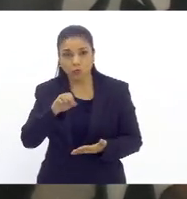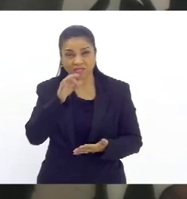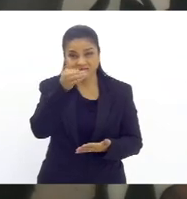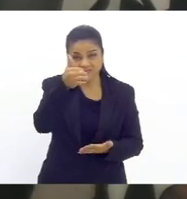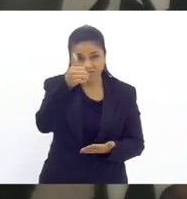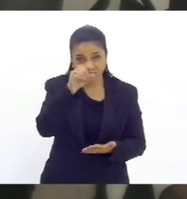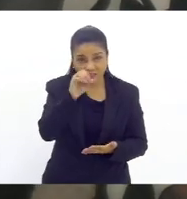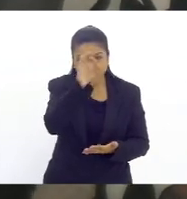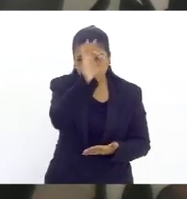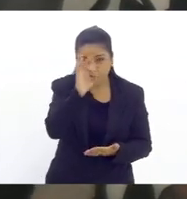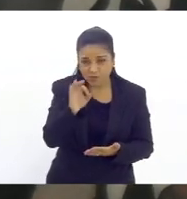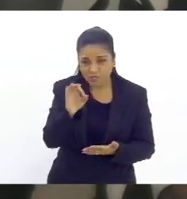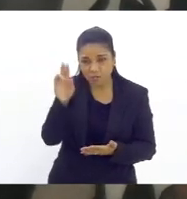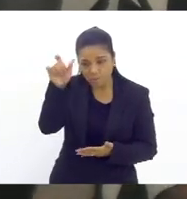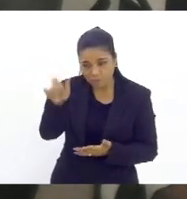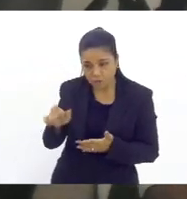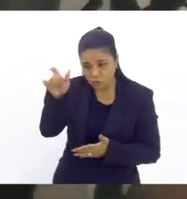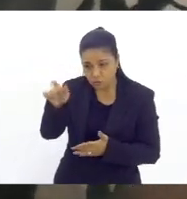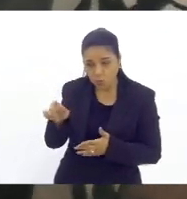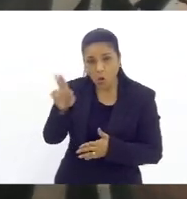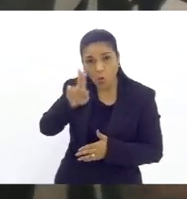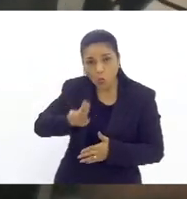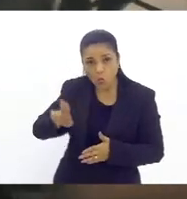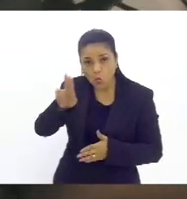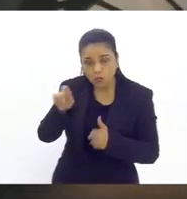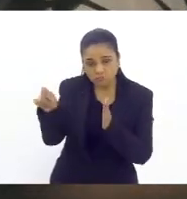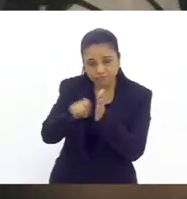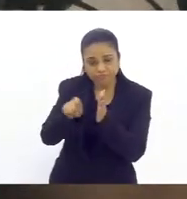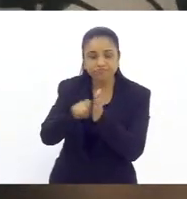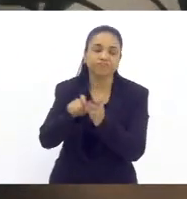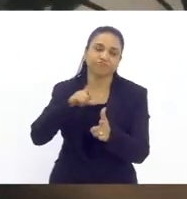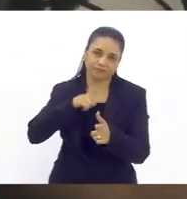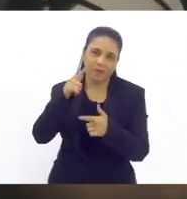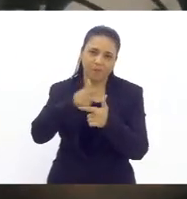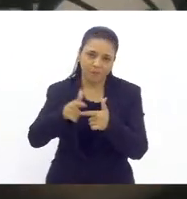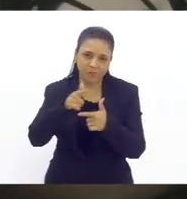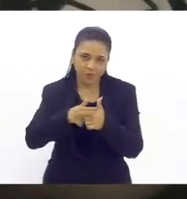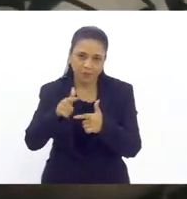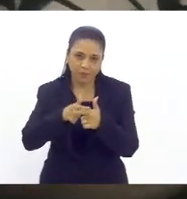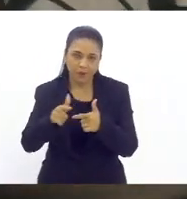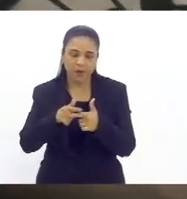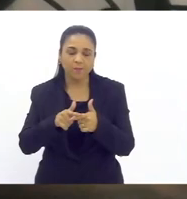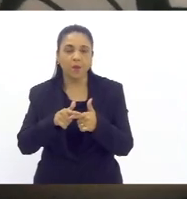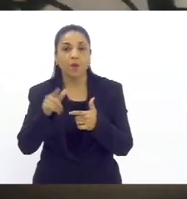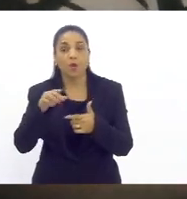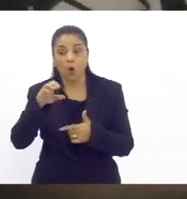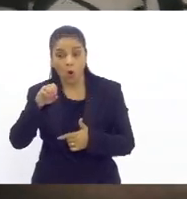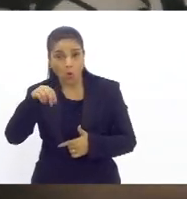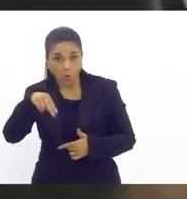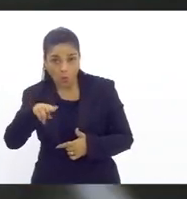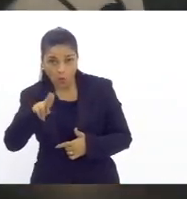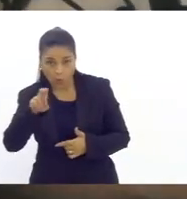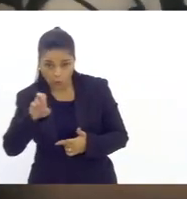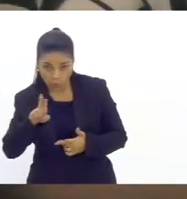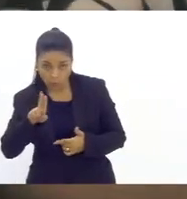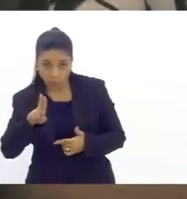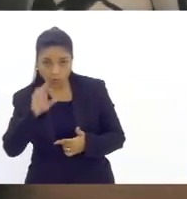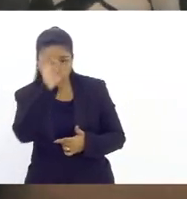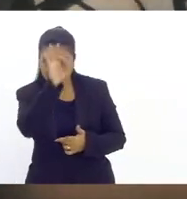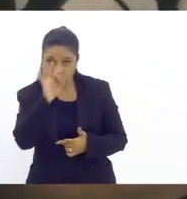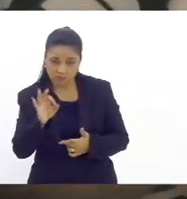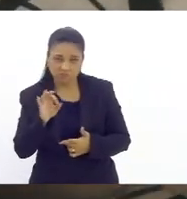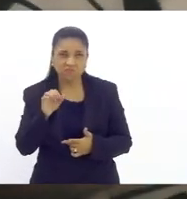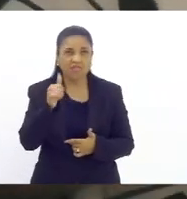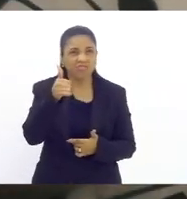uso de substâncias têm o uso problemático né Isso é uma estimativa da ONU que todo ano ela faz uma estimativa e constantemente fica ali 10